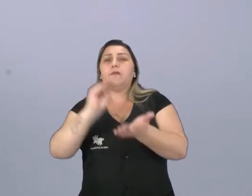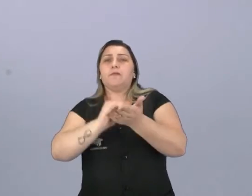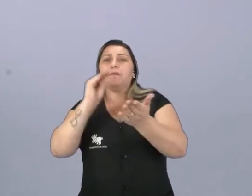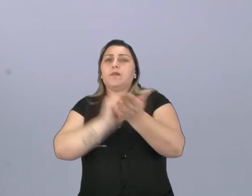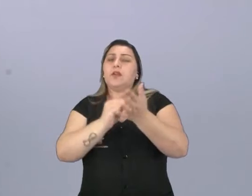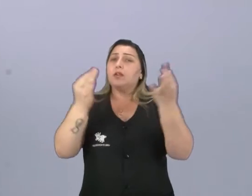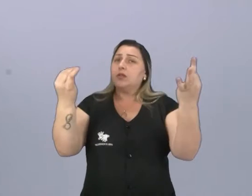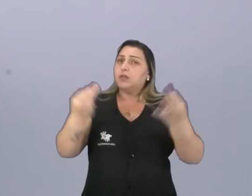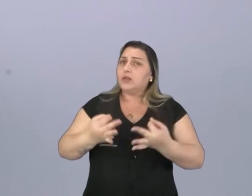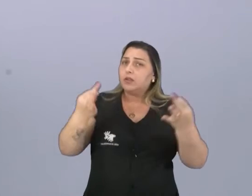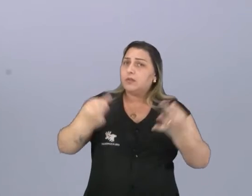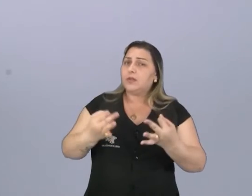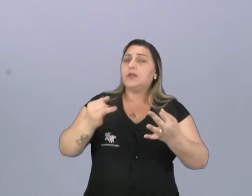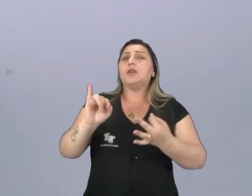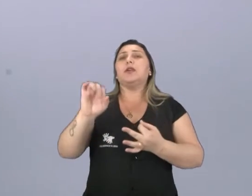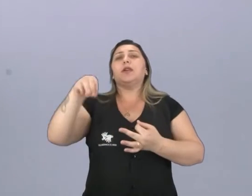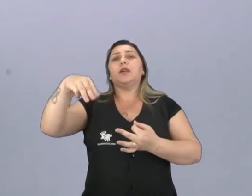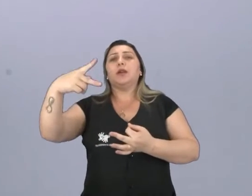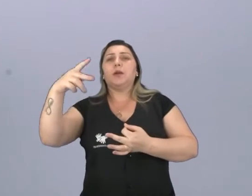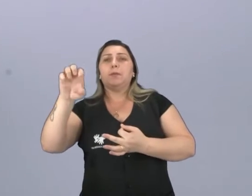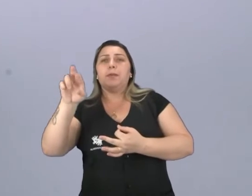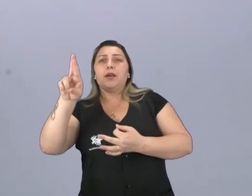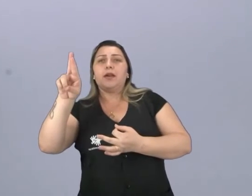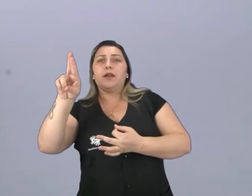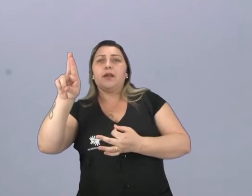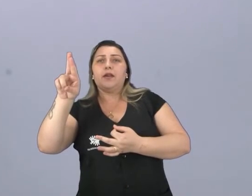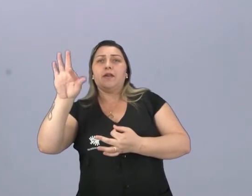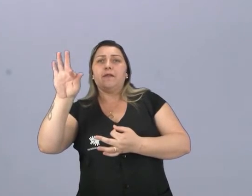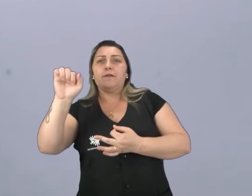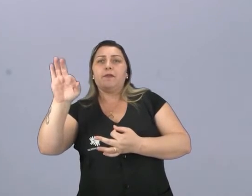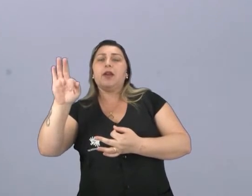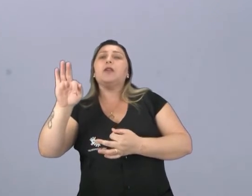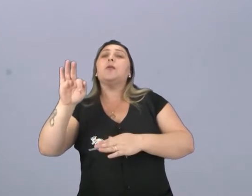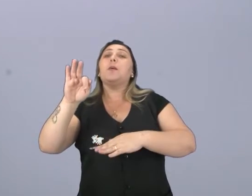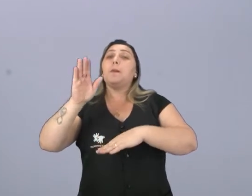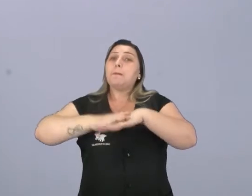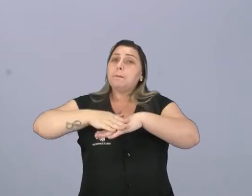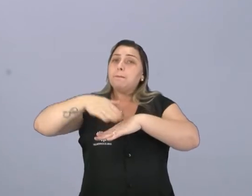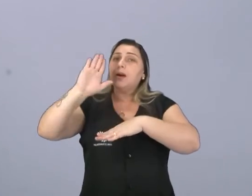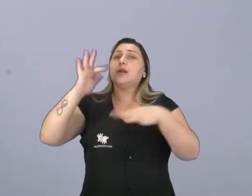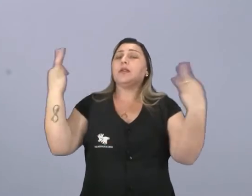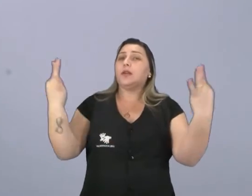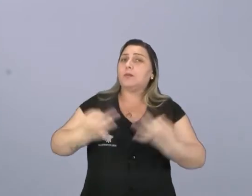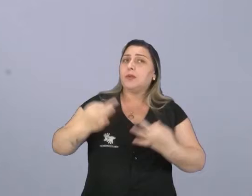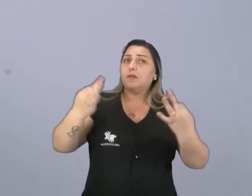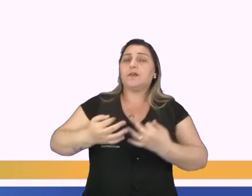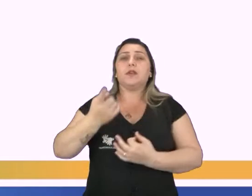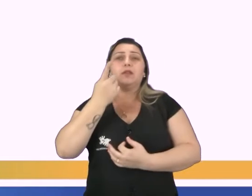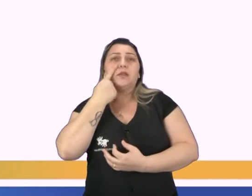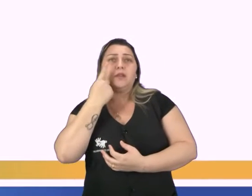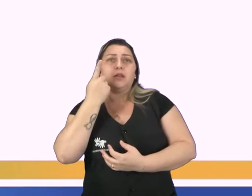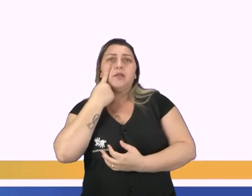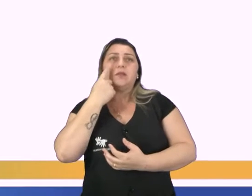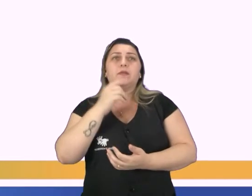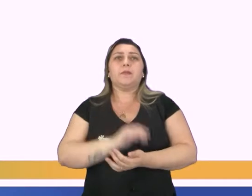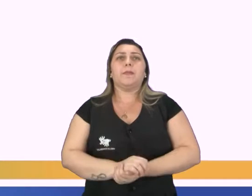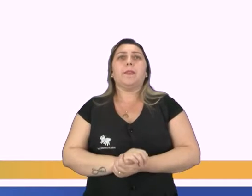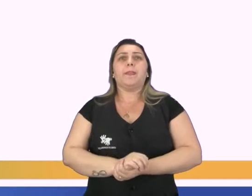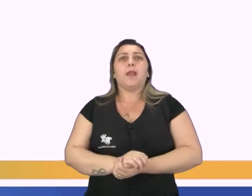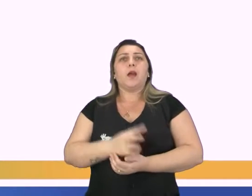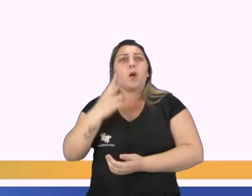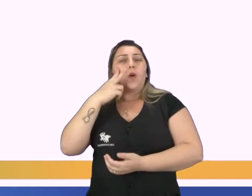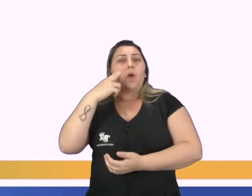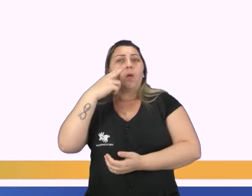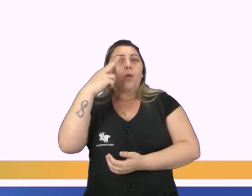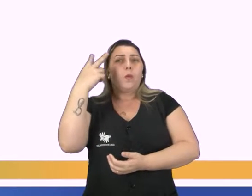vamos estudar outro tipo de pretérito, que é o pretérito mais que perfeito. Observem o exemplo. Quando olhei